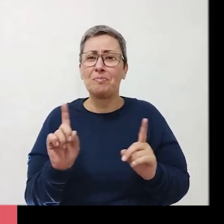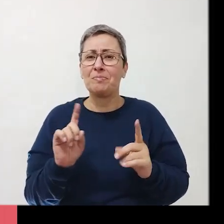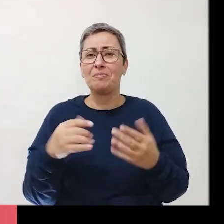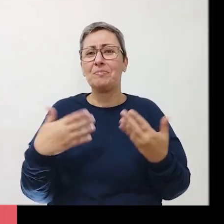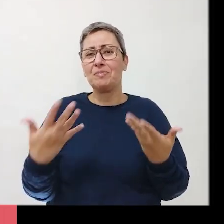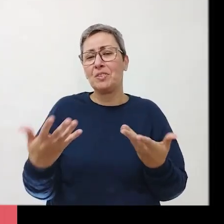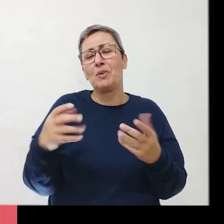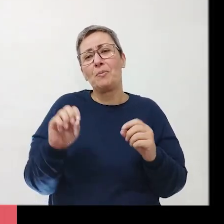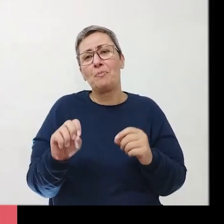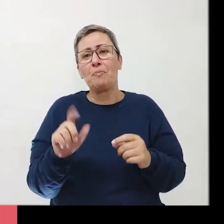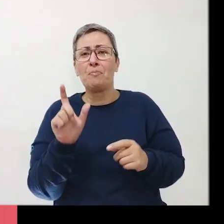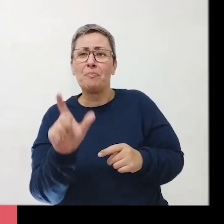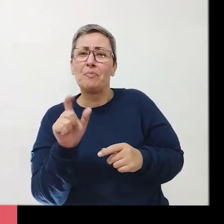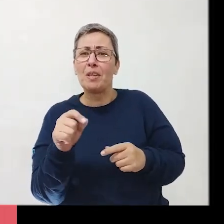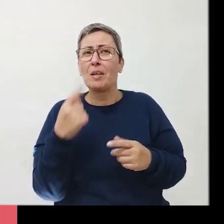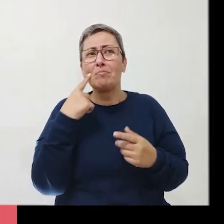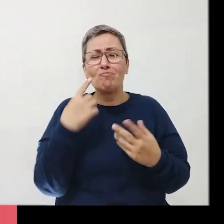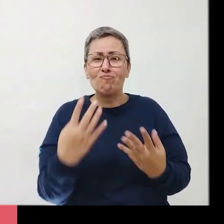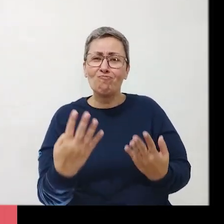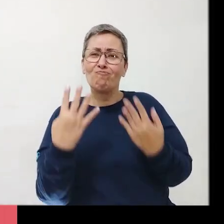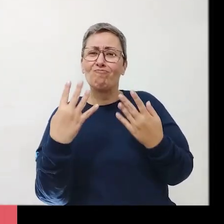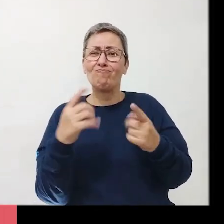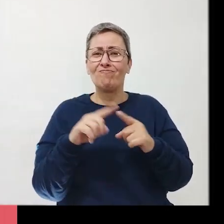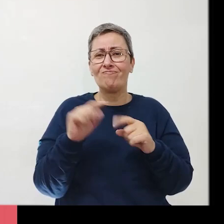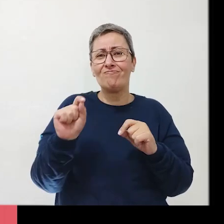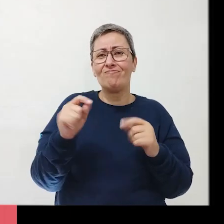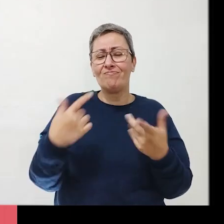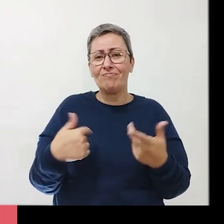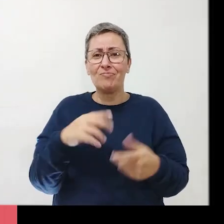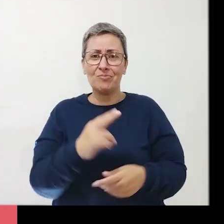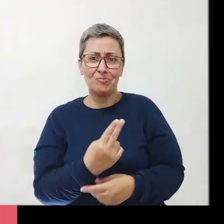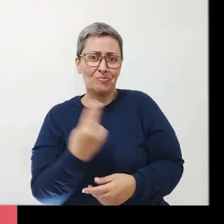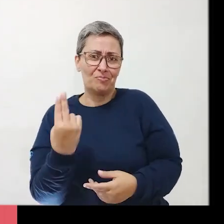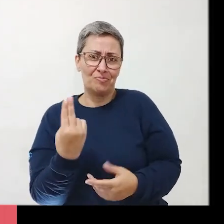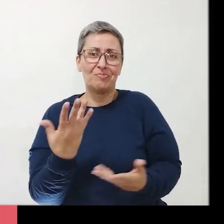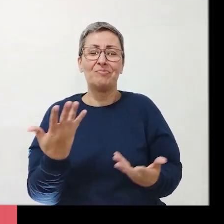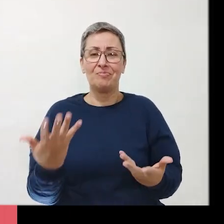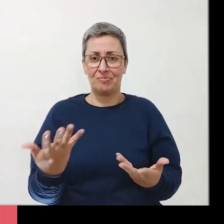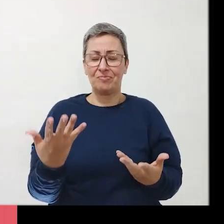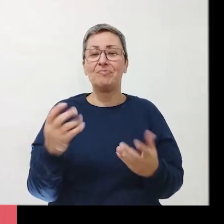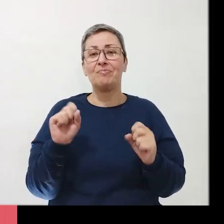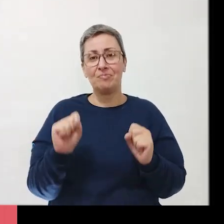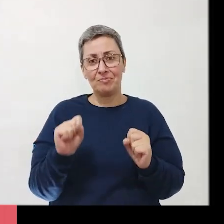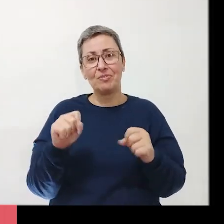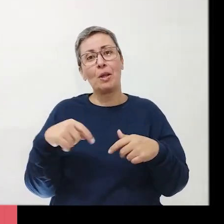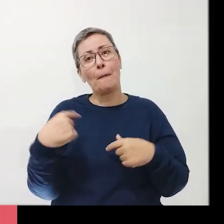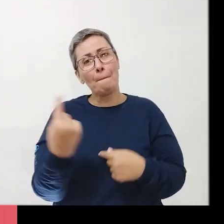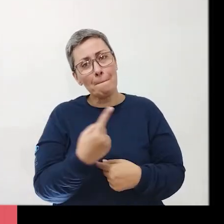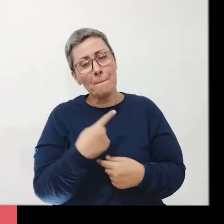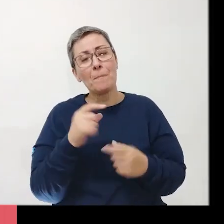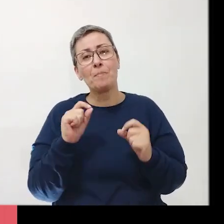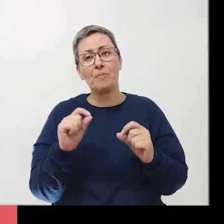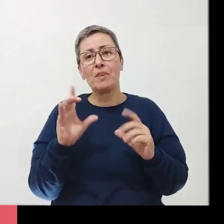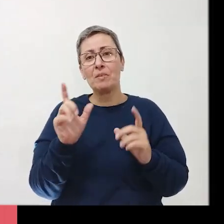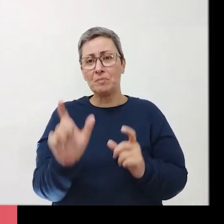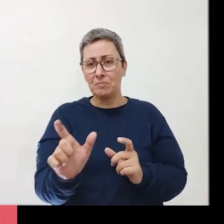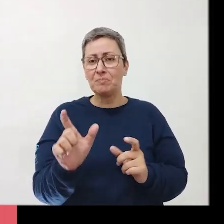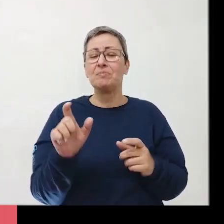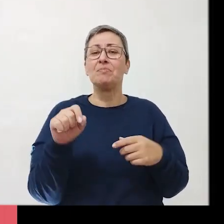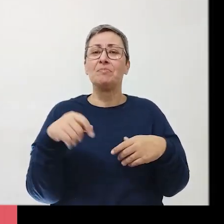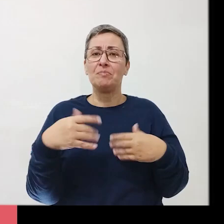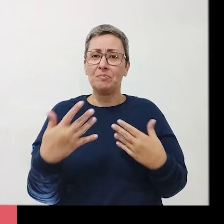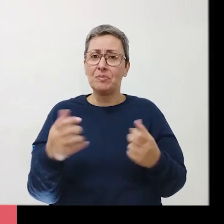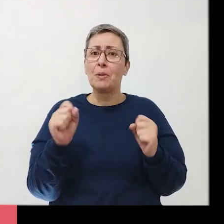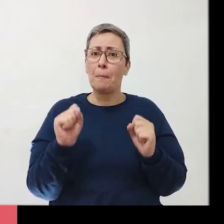sua atenção, ou de repente o seu próprio nome. Pois todas as palavras possibilitam